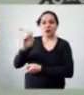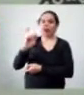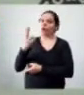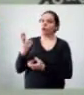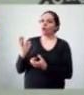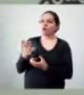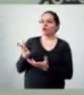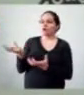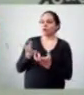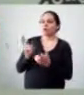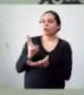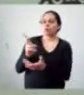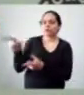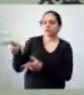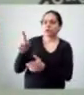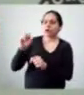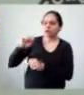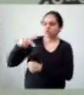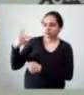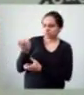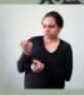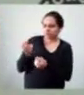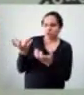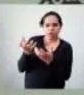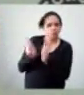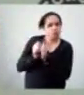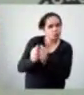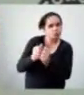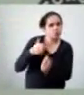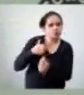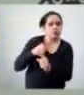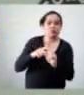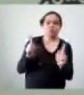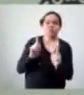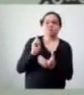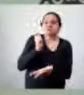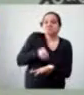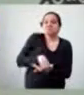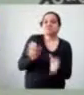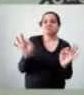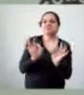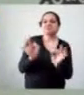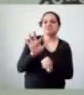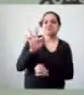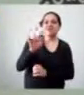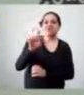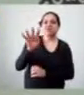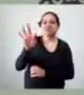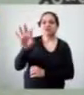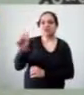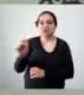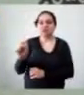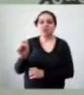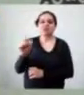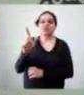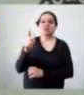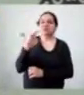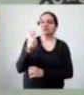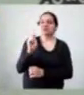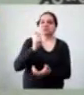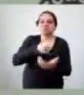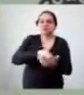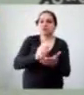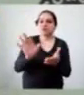a aposentadoria, tirando esse dinheiro não de gastos governamentais para cobrir